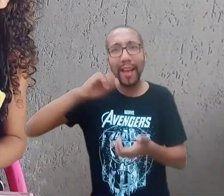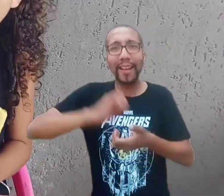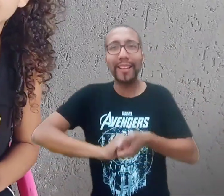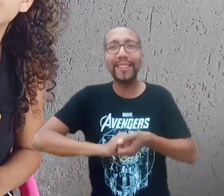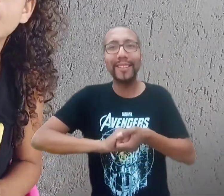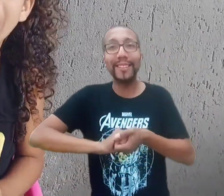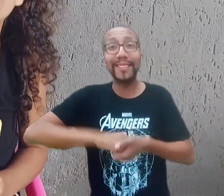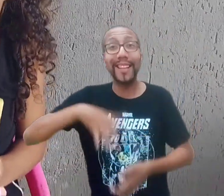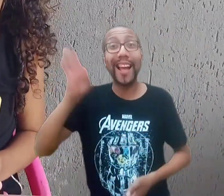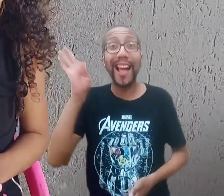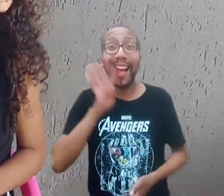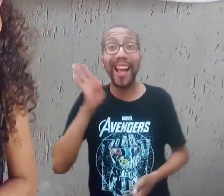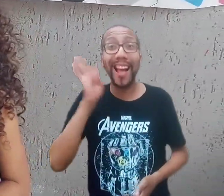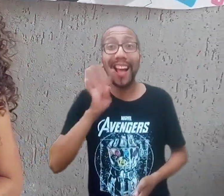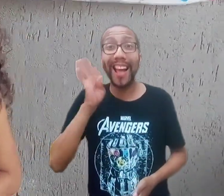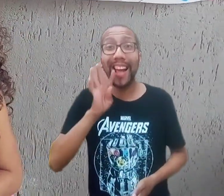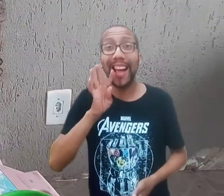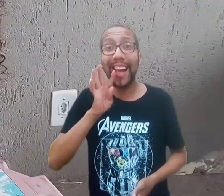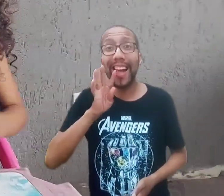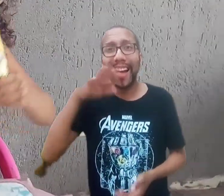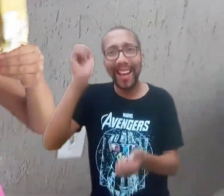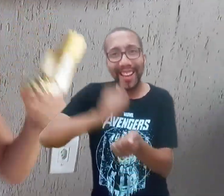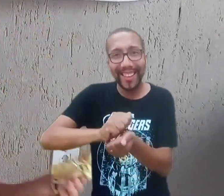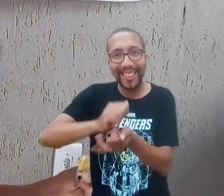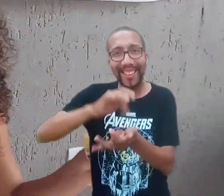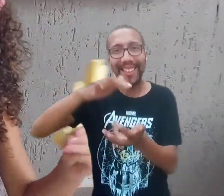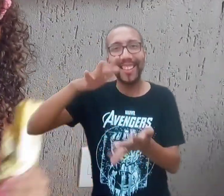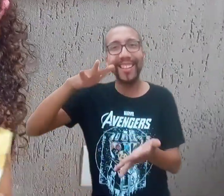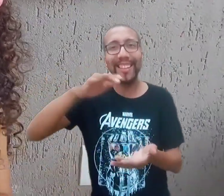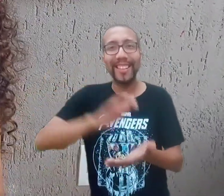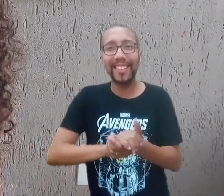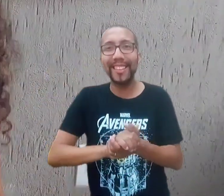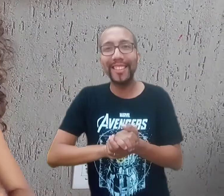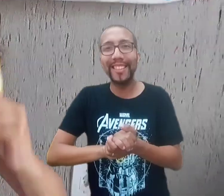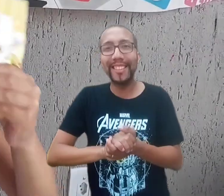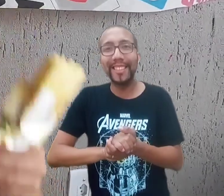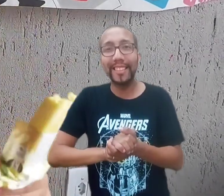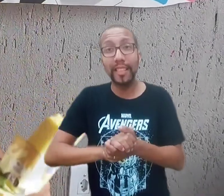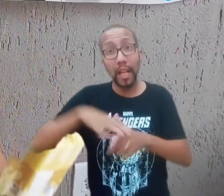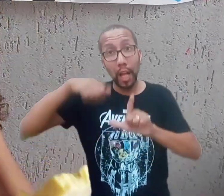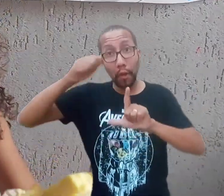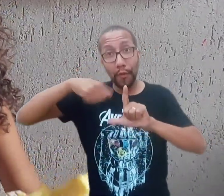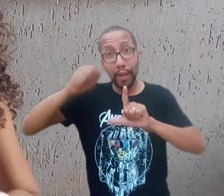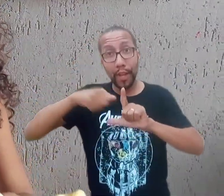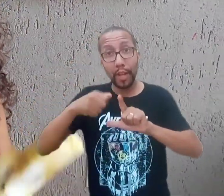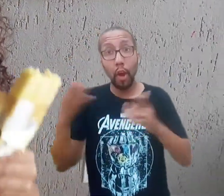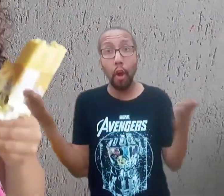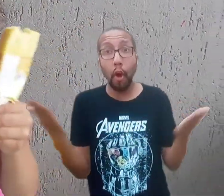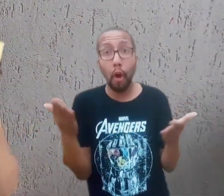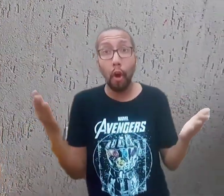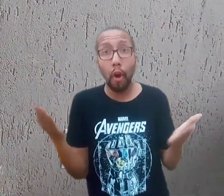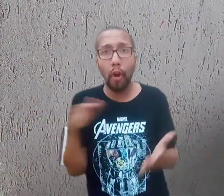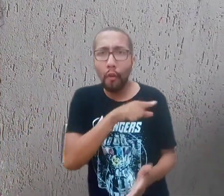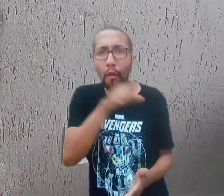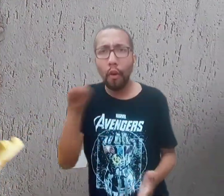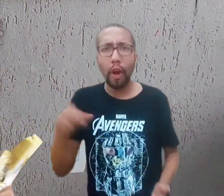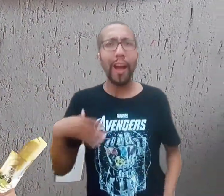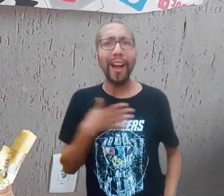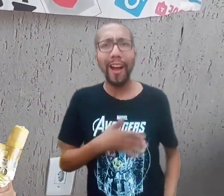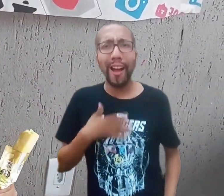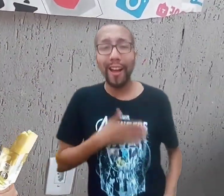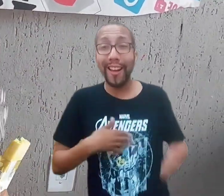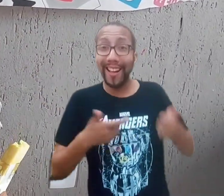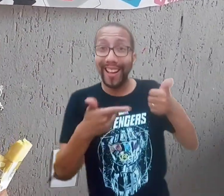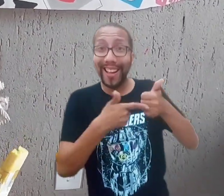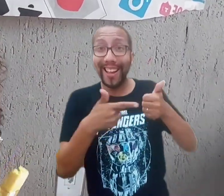Muito legal e mágico. E pessoal, esse foi o vídeo de hoje. Espero que você tenha gostado. Deixe o seu like, se